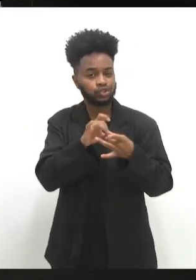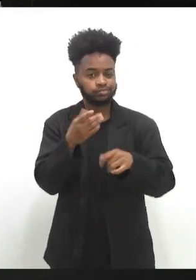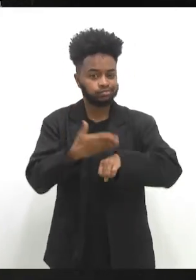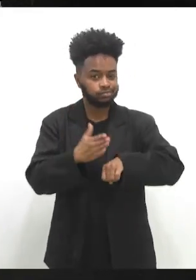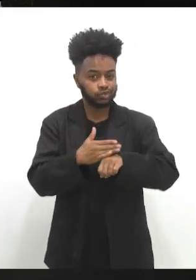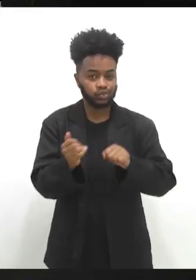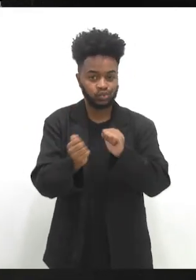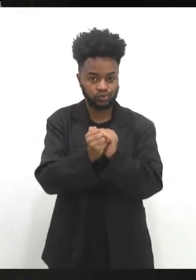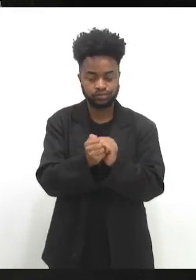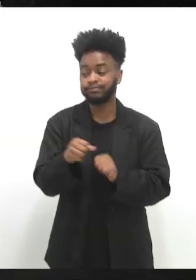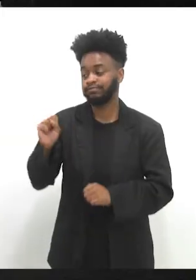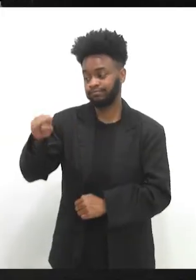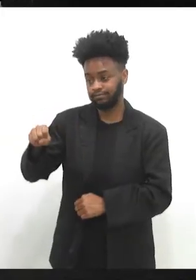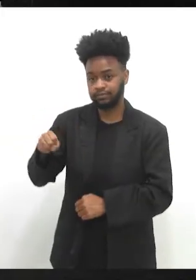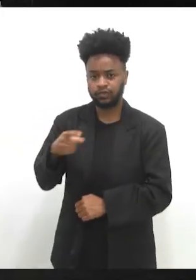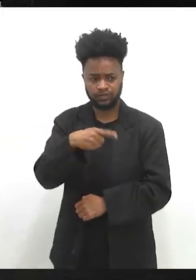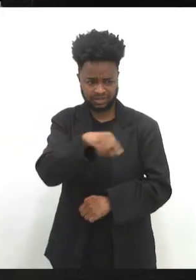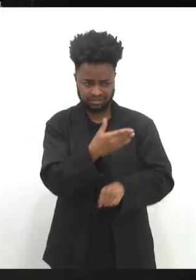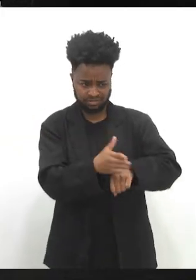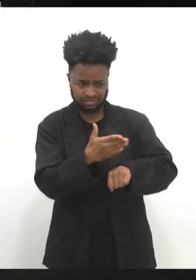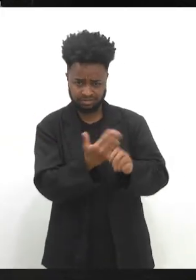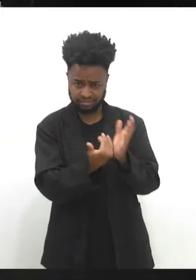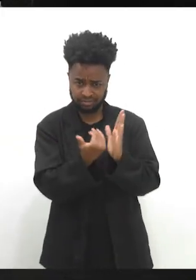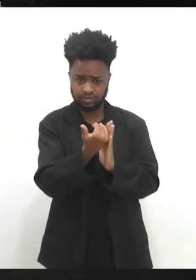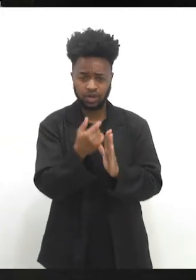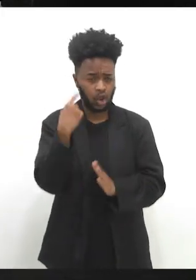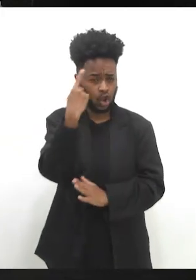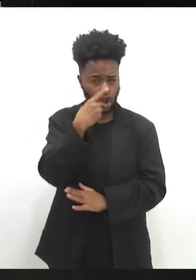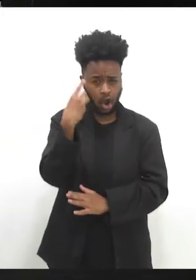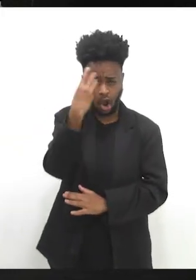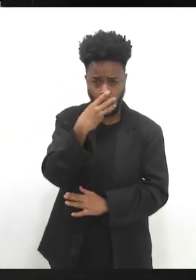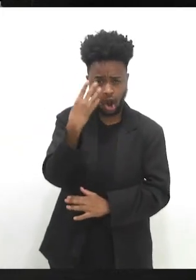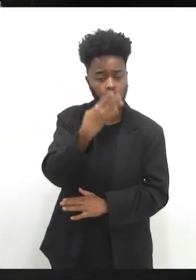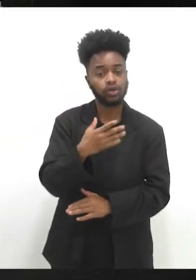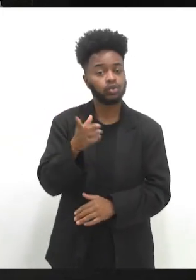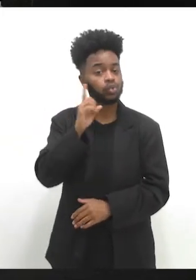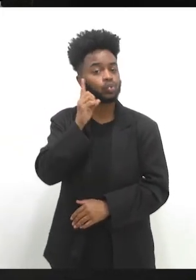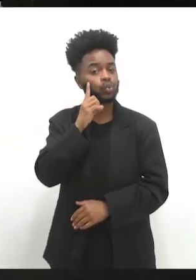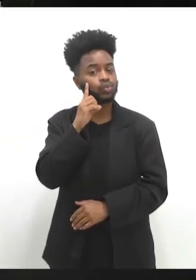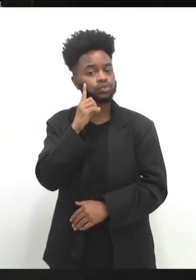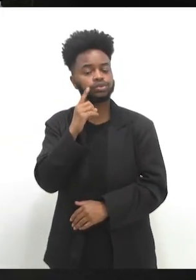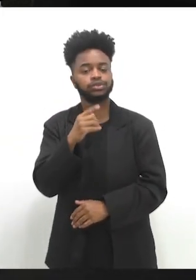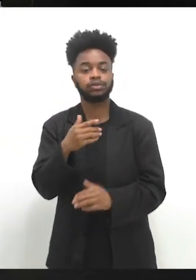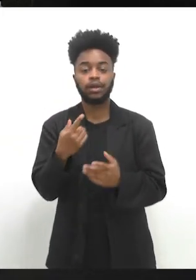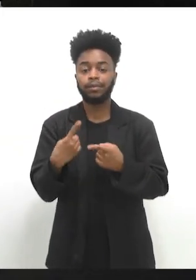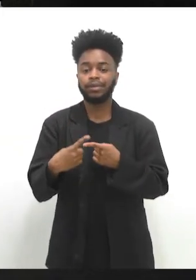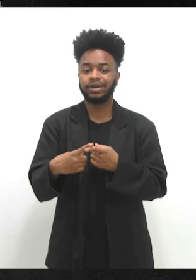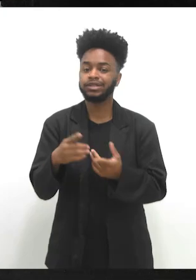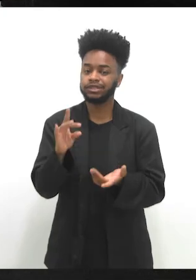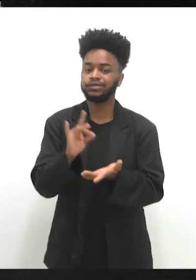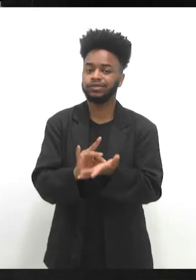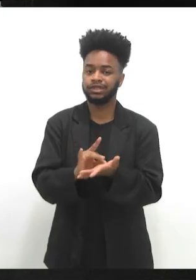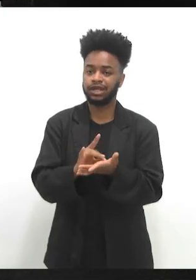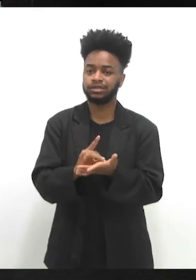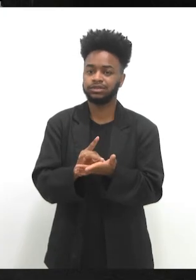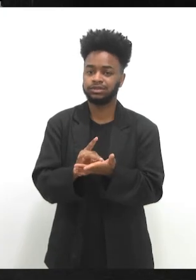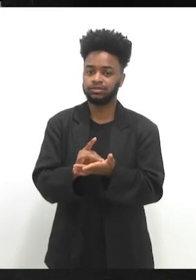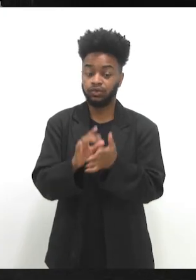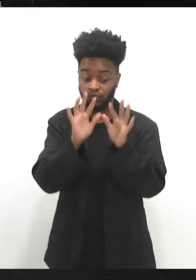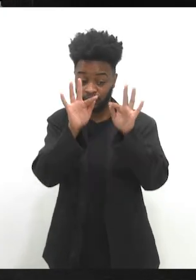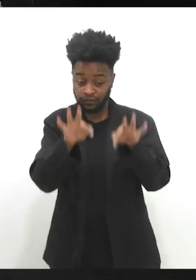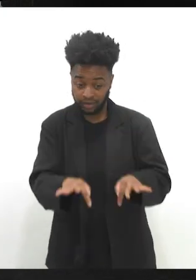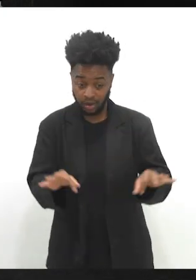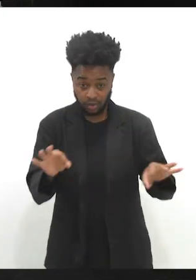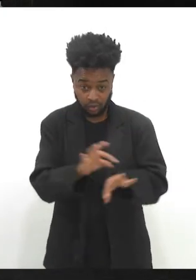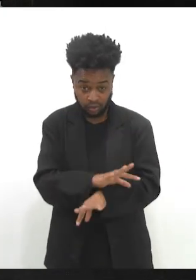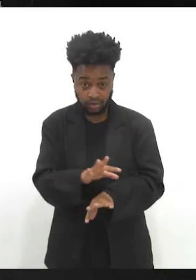dia, ensaiando várias vezes. Vocês ensaiam muitas horas? Muitas horas. A gente ensaia todos os dias. Então, assim, realmente para chegar no produto